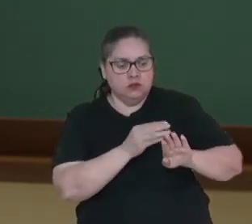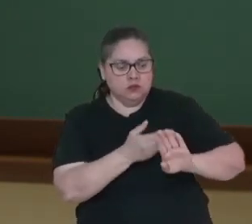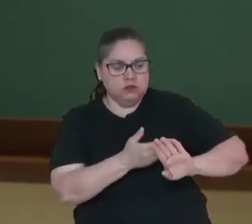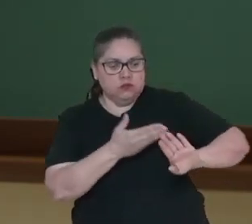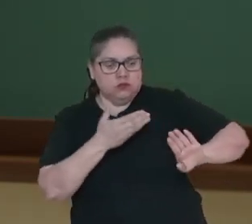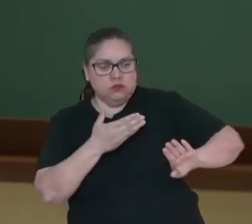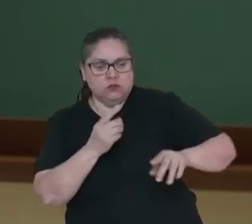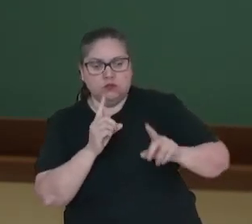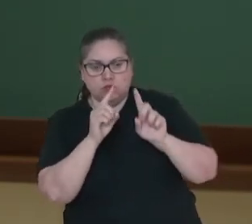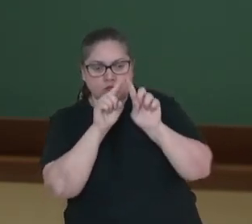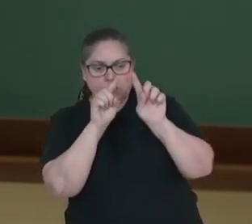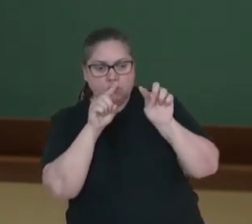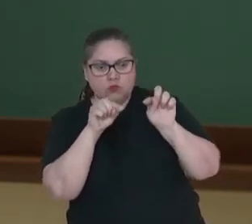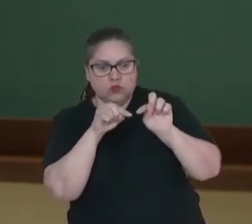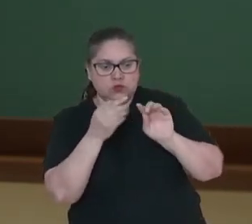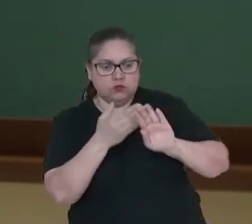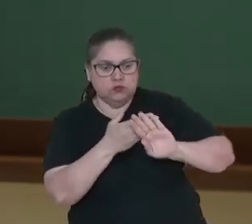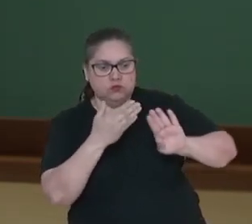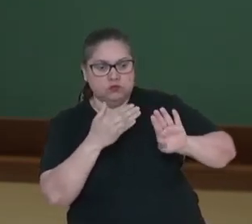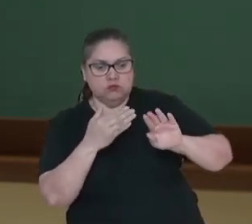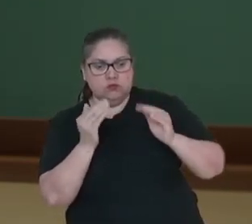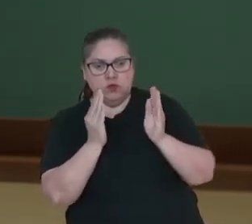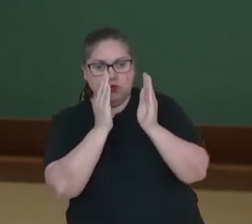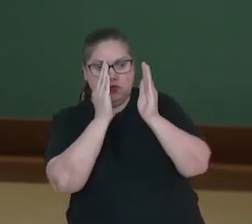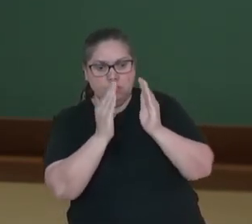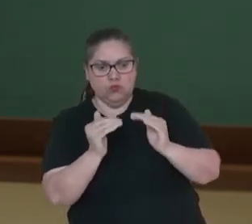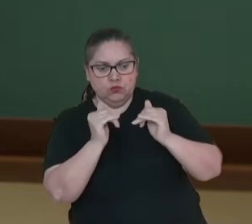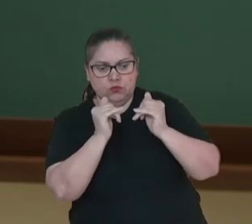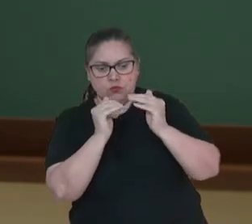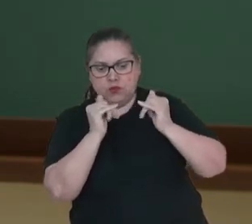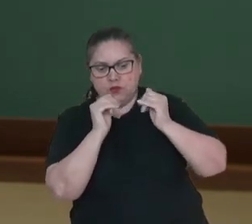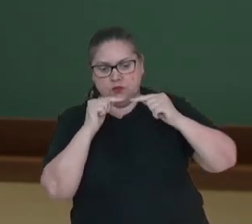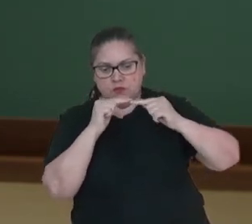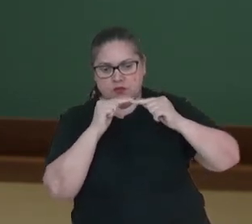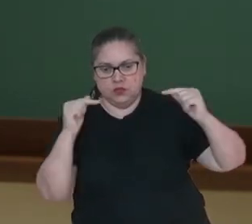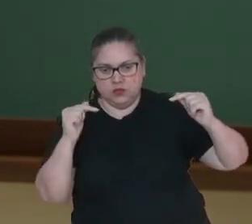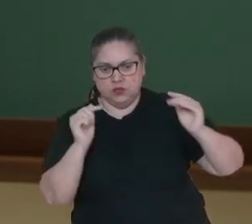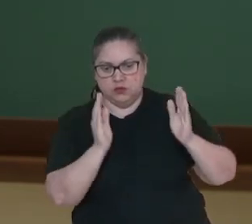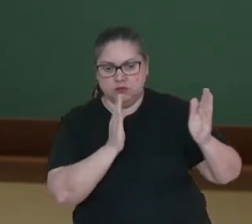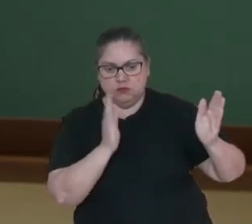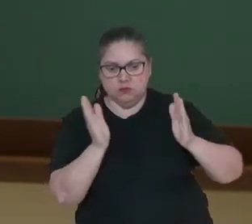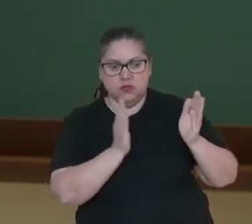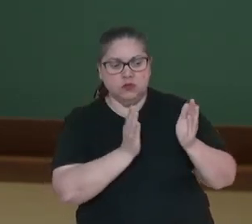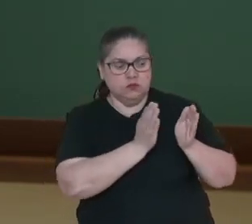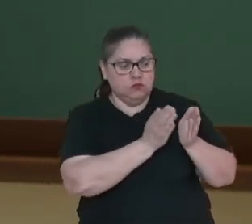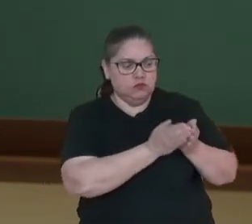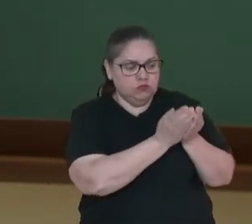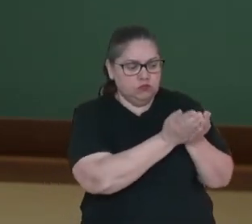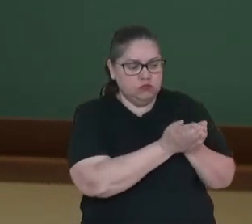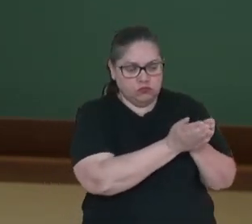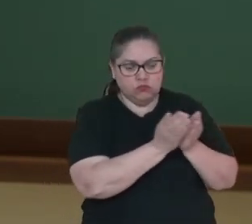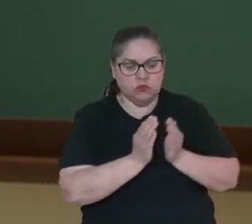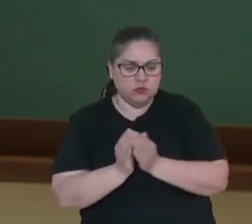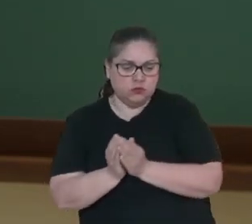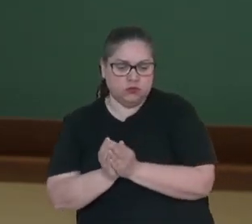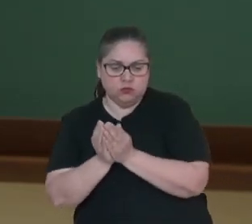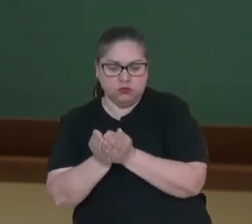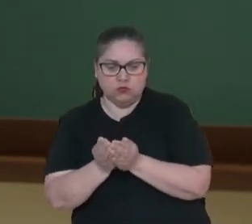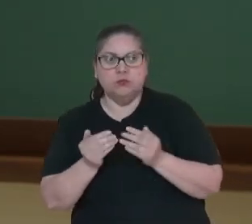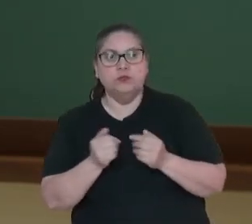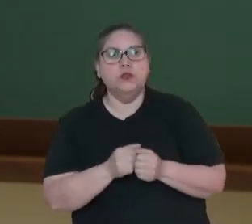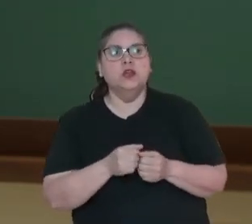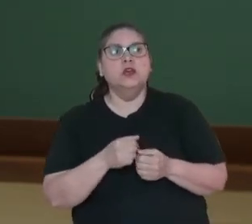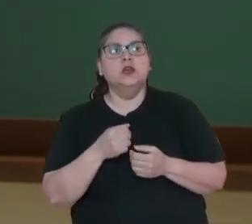com um quadradinho, uma linha, uma coluna, um quadradinho entre eles. Tá? Então, os navios não podem se encostar.